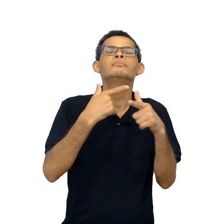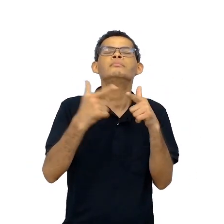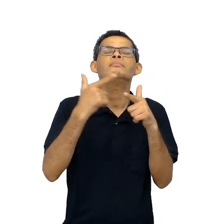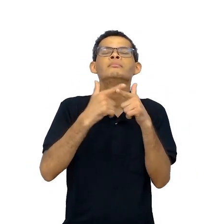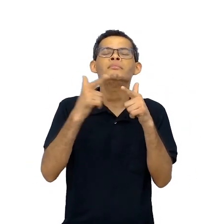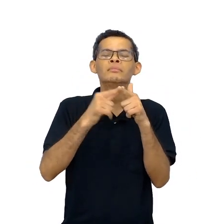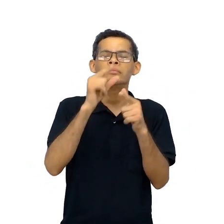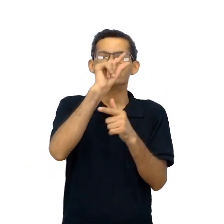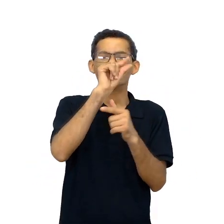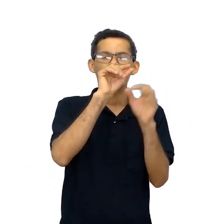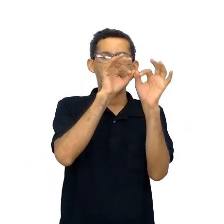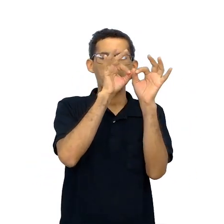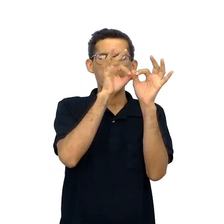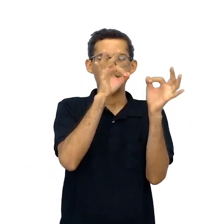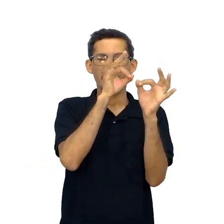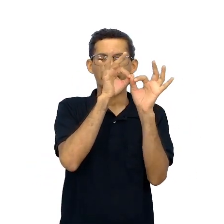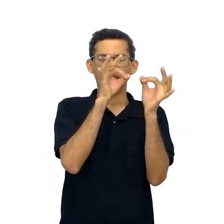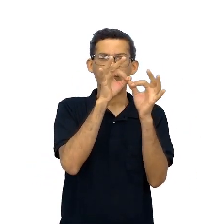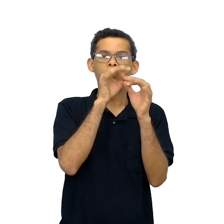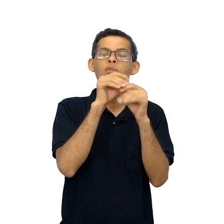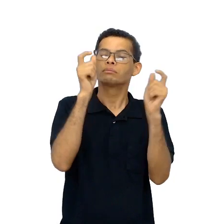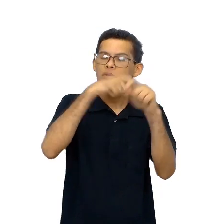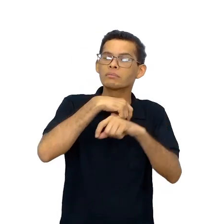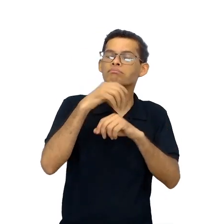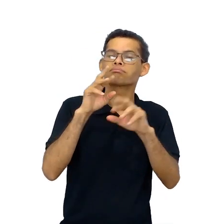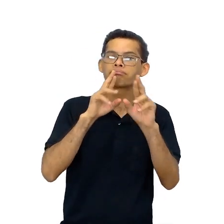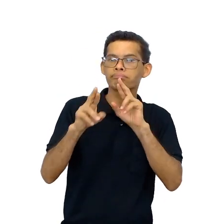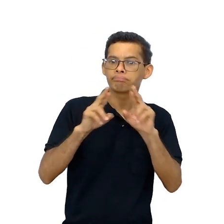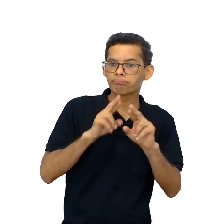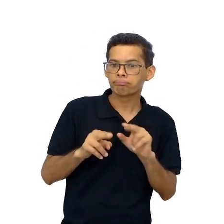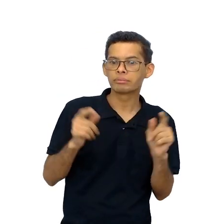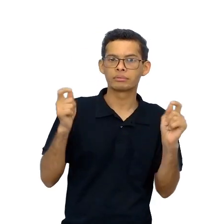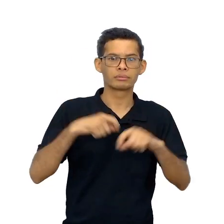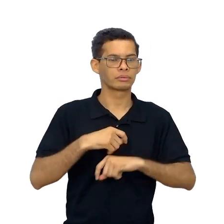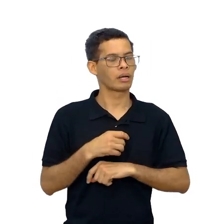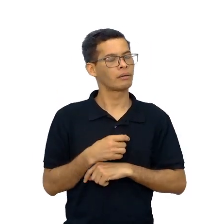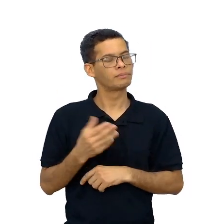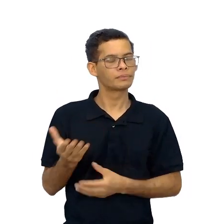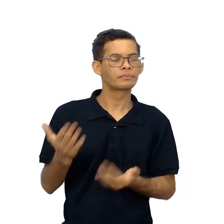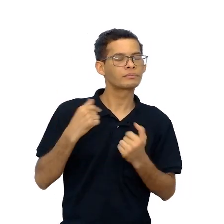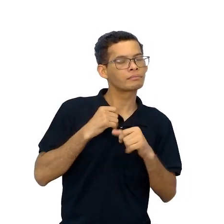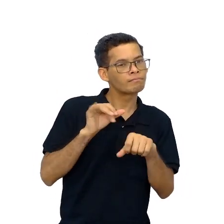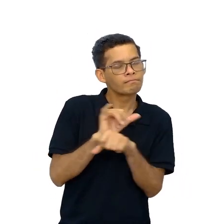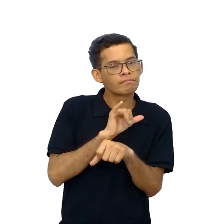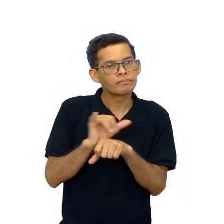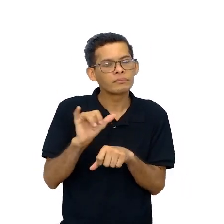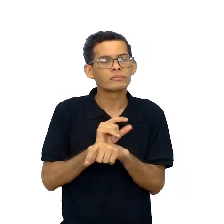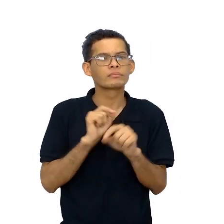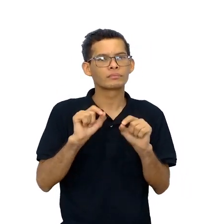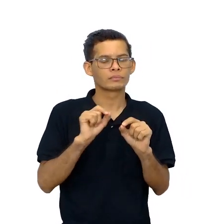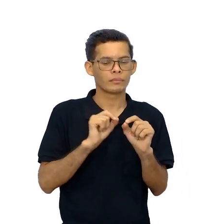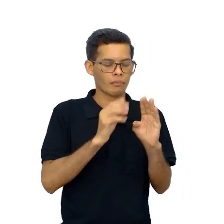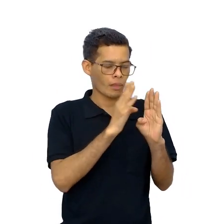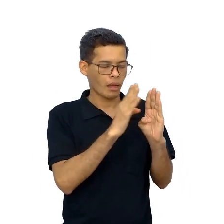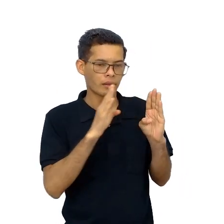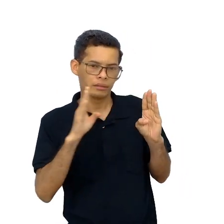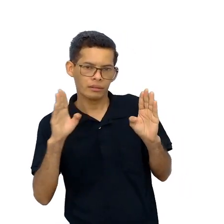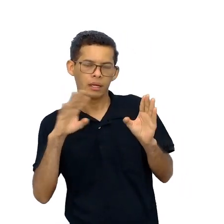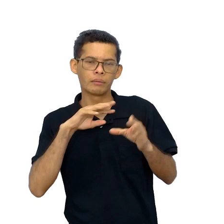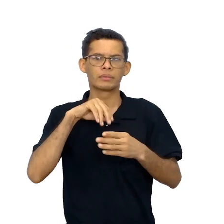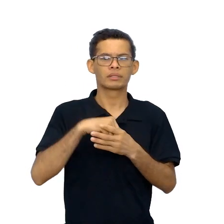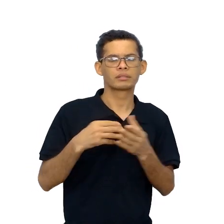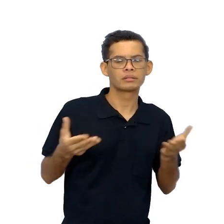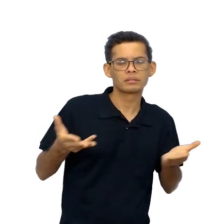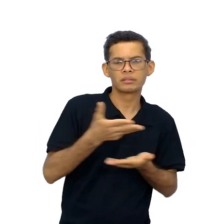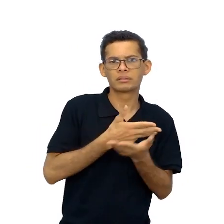O quanto é importante levar problemas, discutir o problema. Vamos pensar naquelas etapas que o Polya nos traz, a leitura